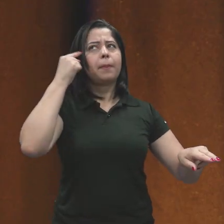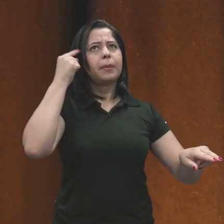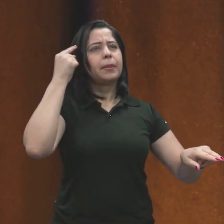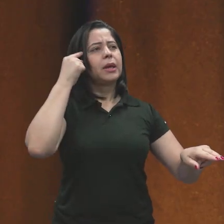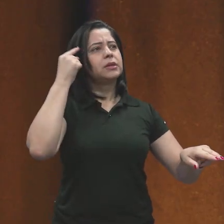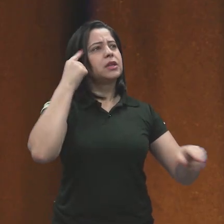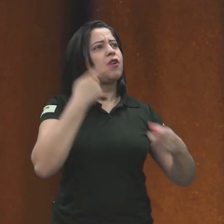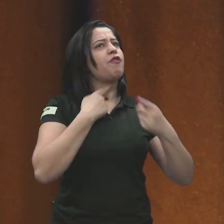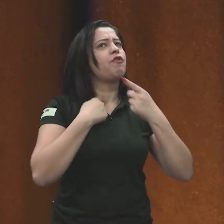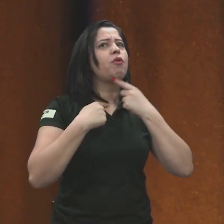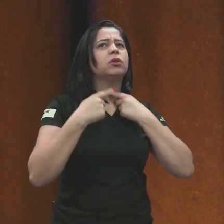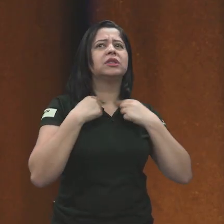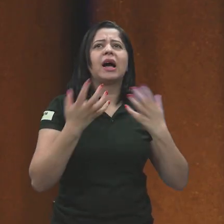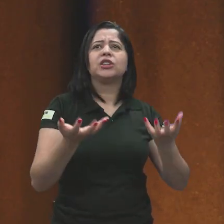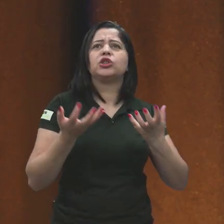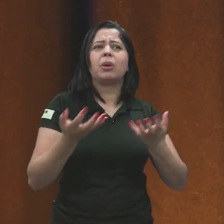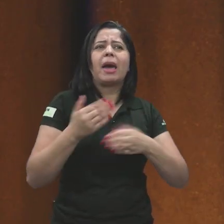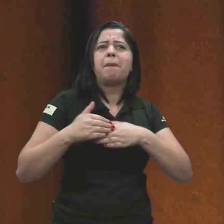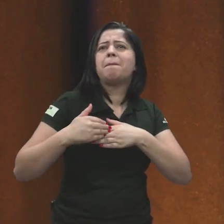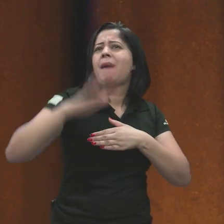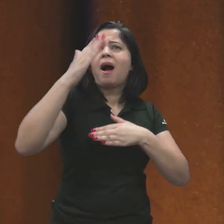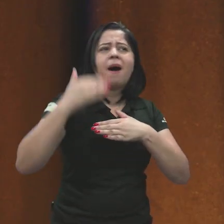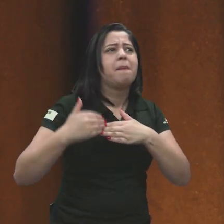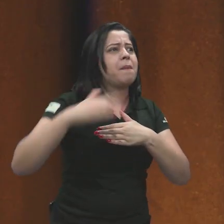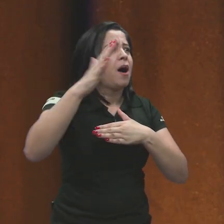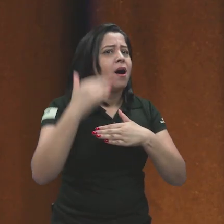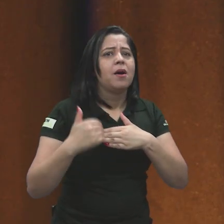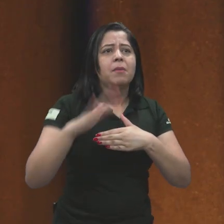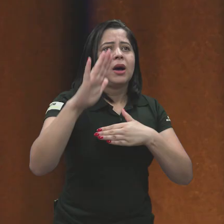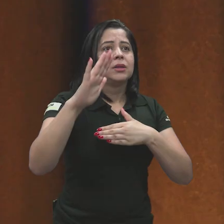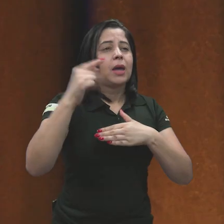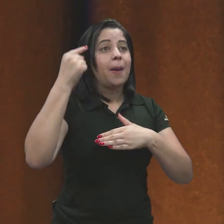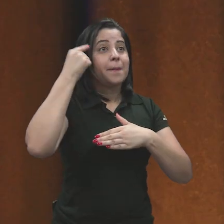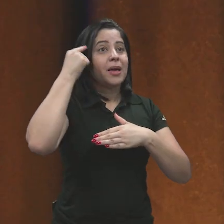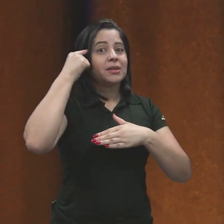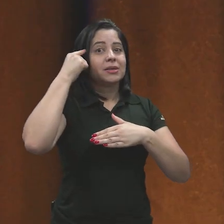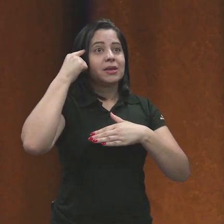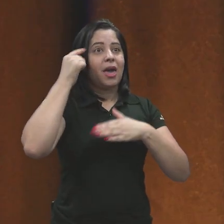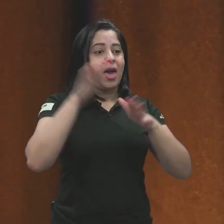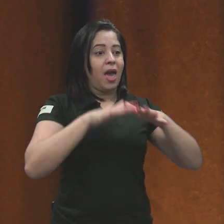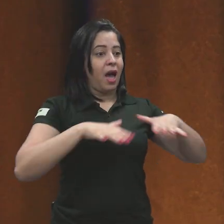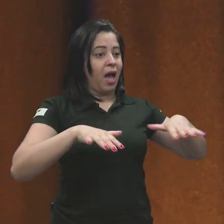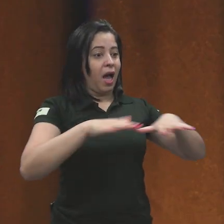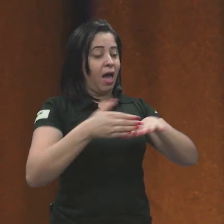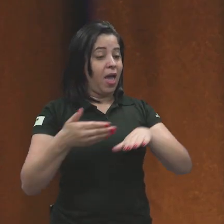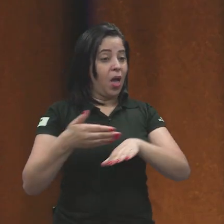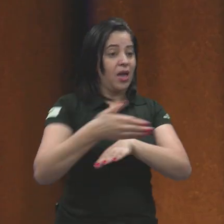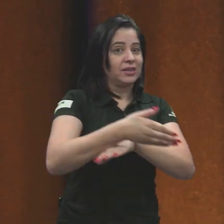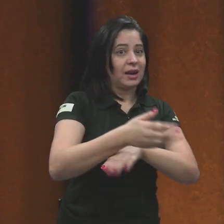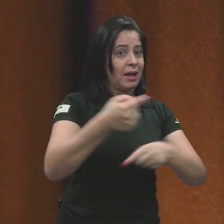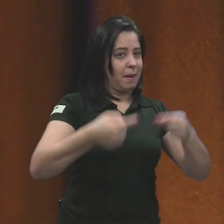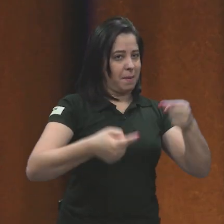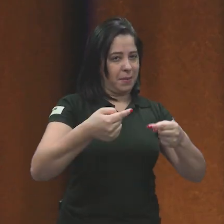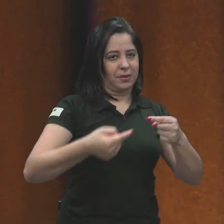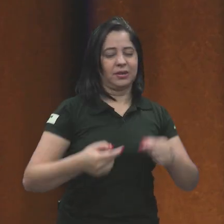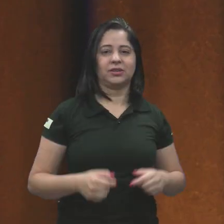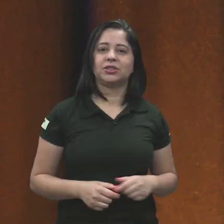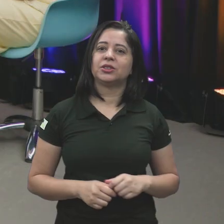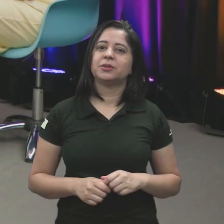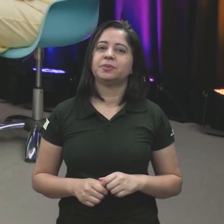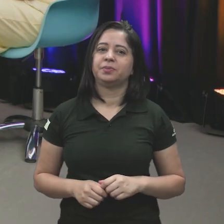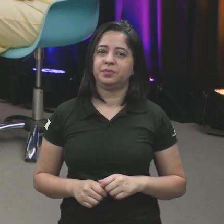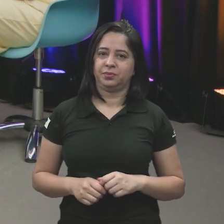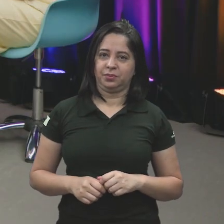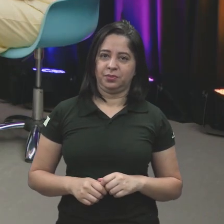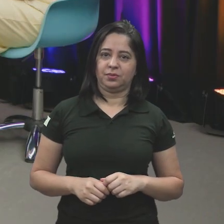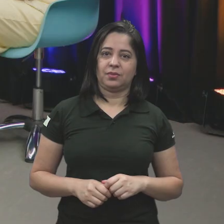público, essa vontade de querer fazer mais, de fazer mais, de fazer mais, até então inicia o meu envolvimento na política da cidade. E